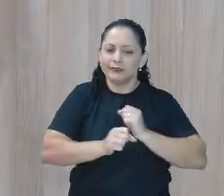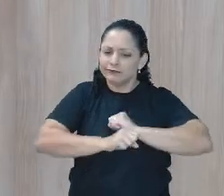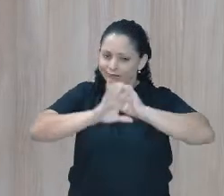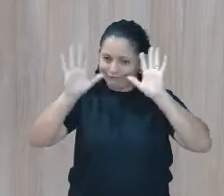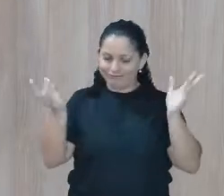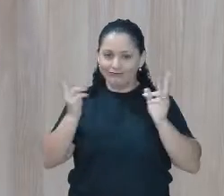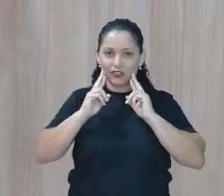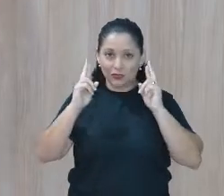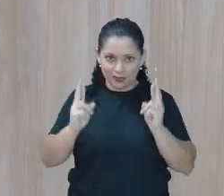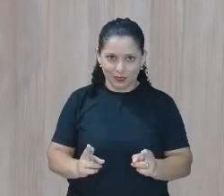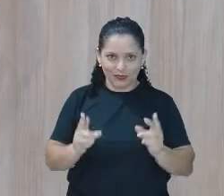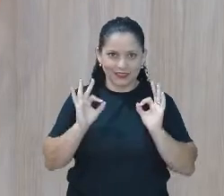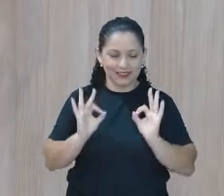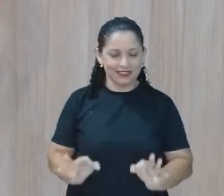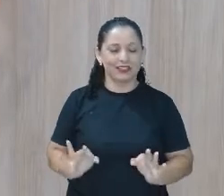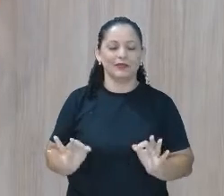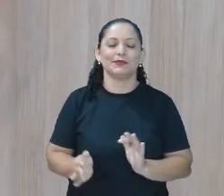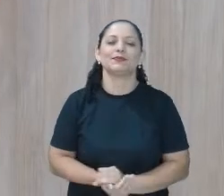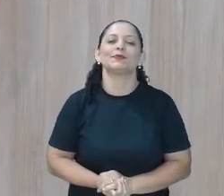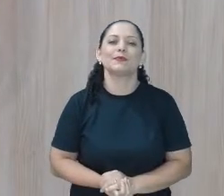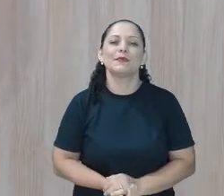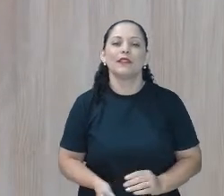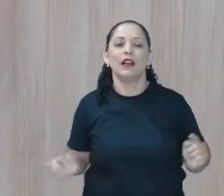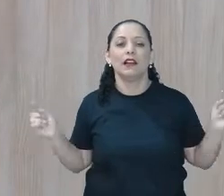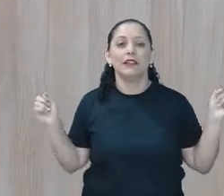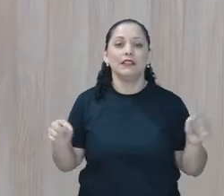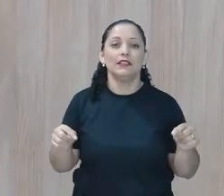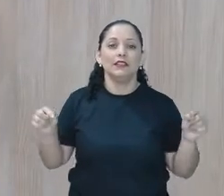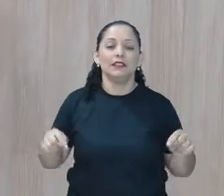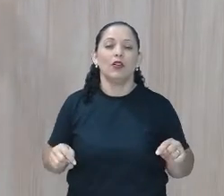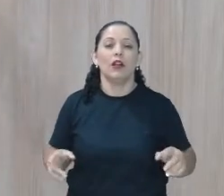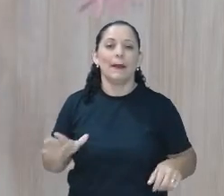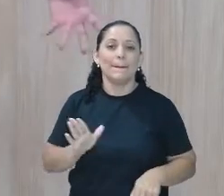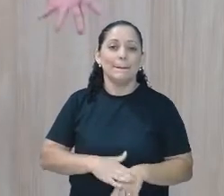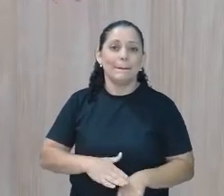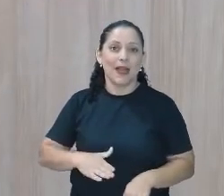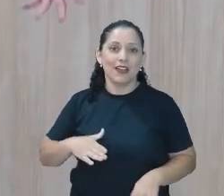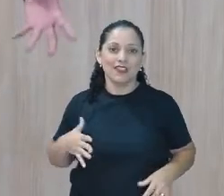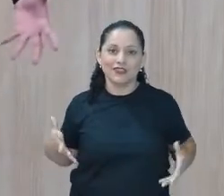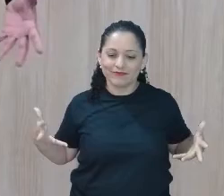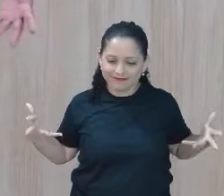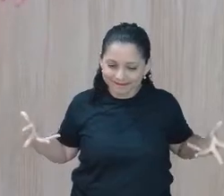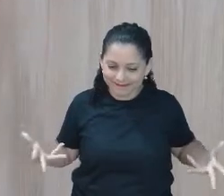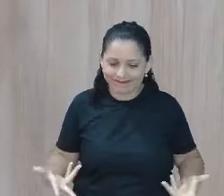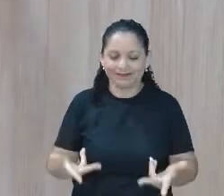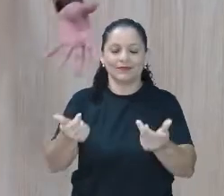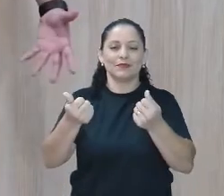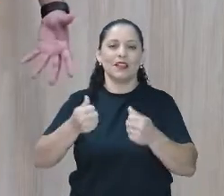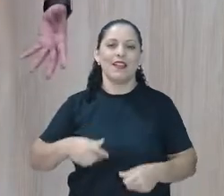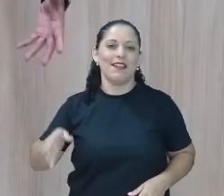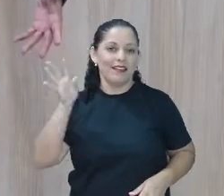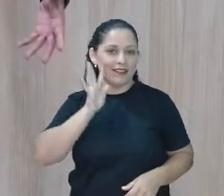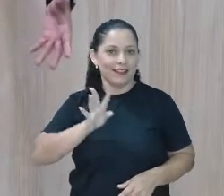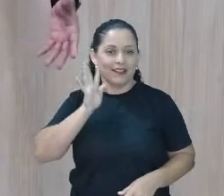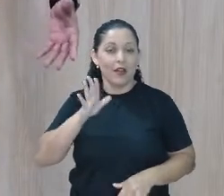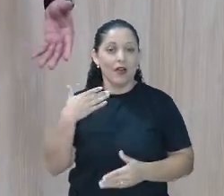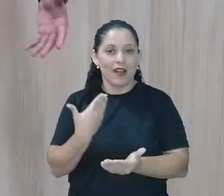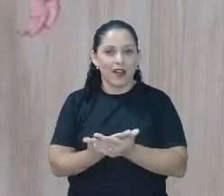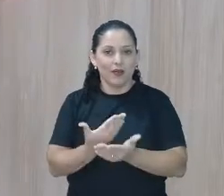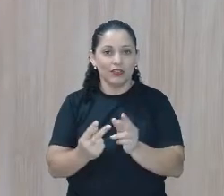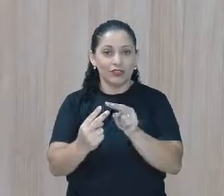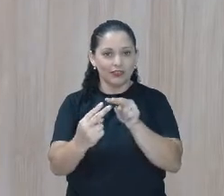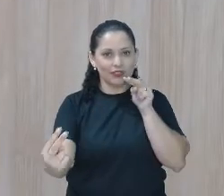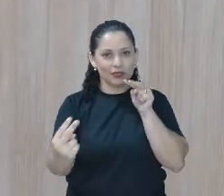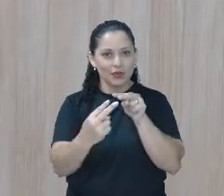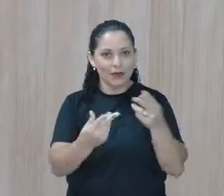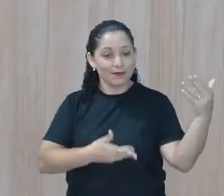respondendo aqui na mesma hora, certo? Então, isso é o mais legal das nossas aulas digitais, certo?